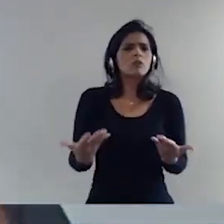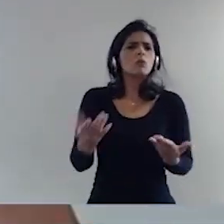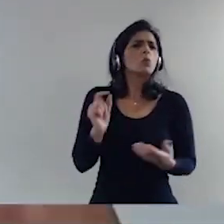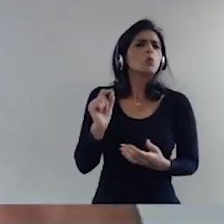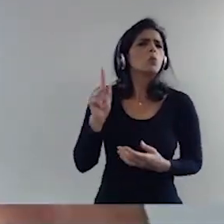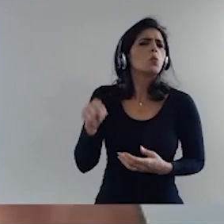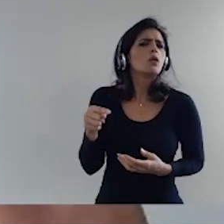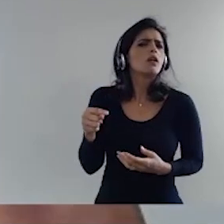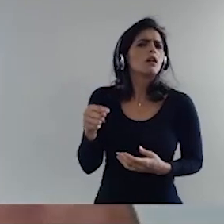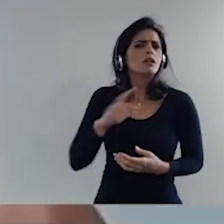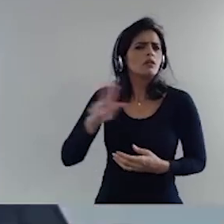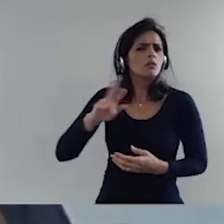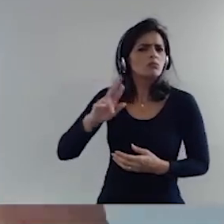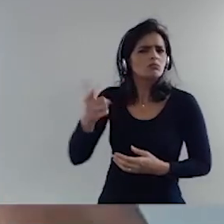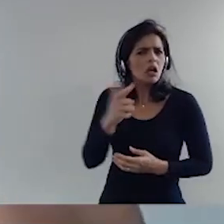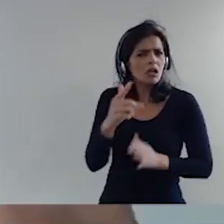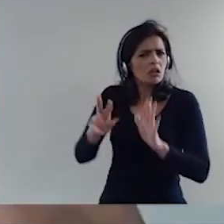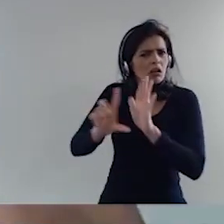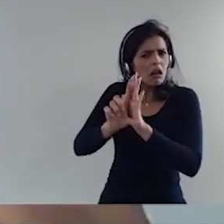peculiar? Não tem uma norma